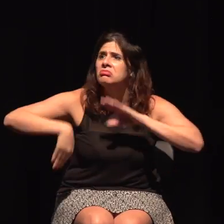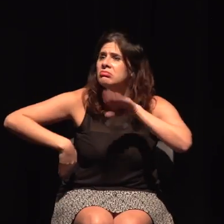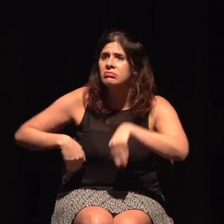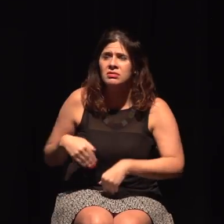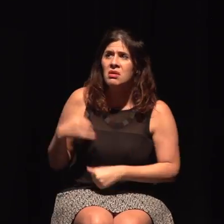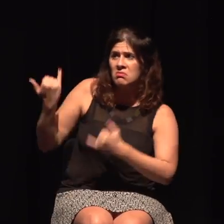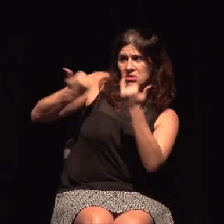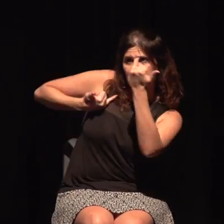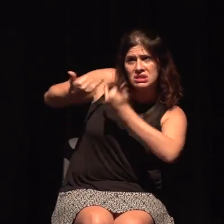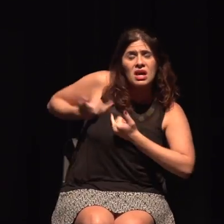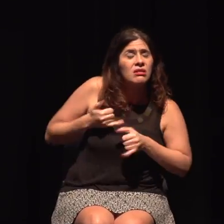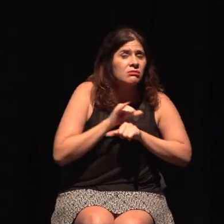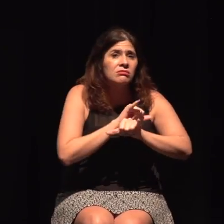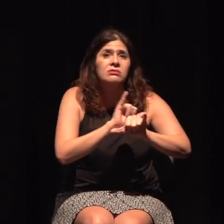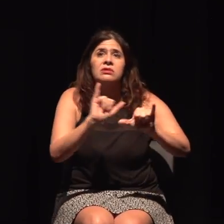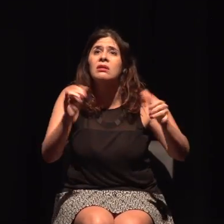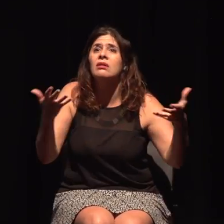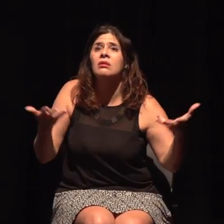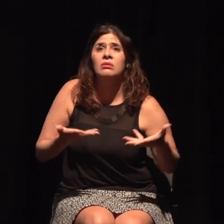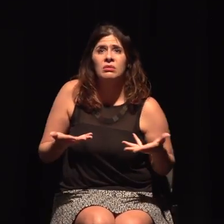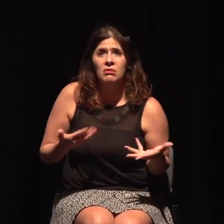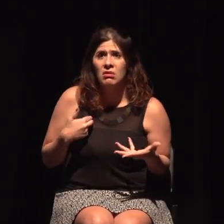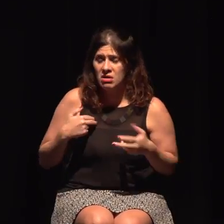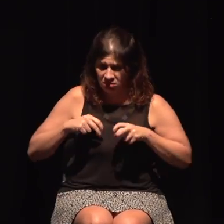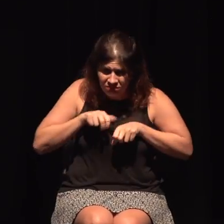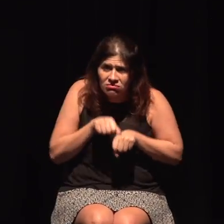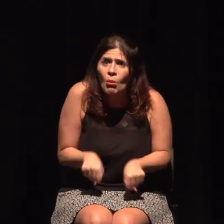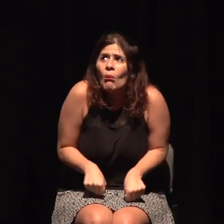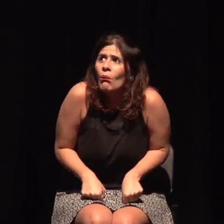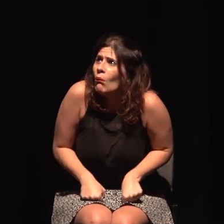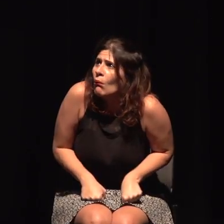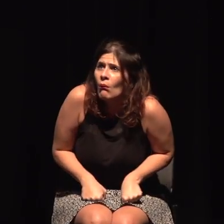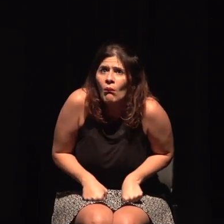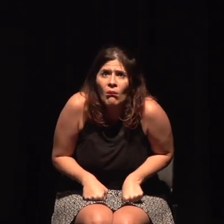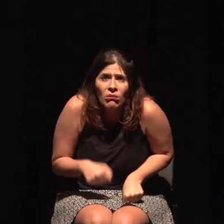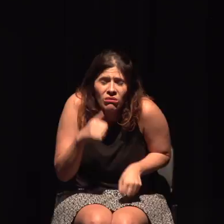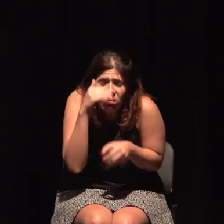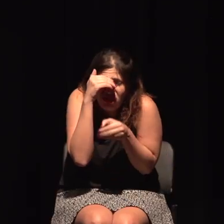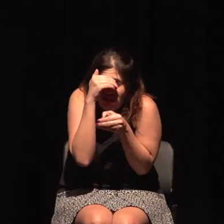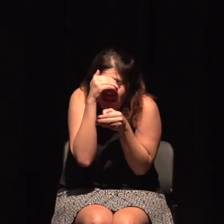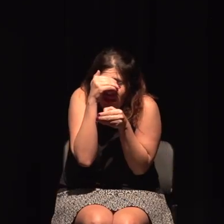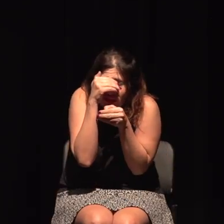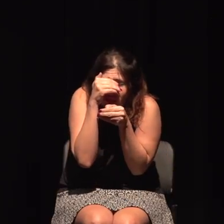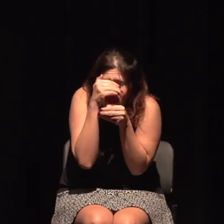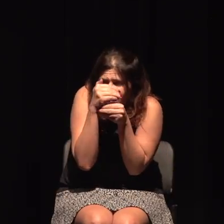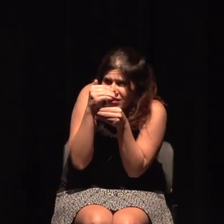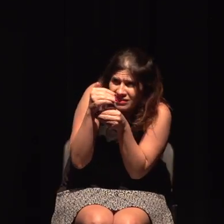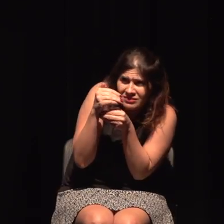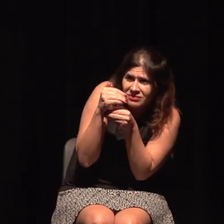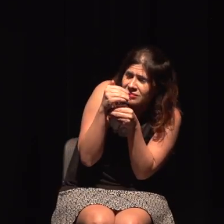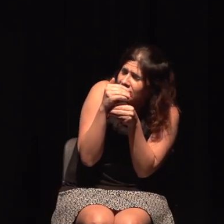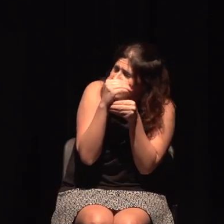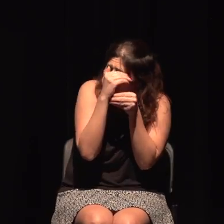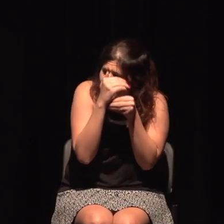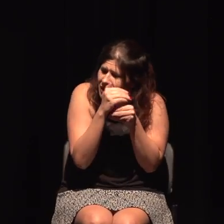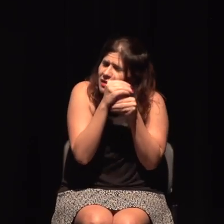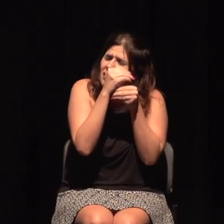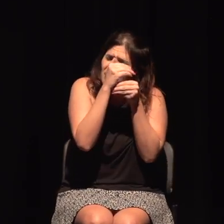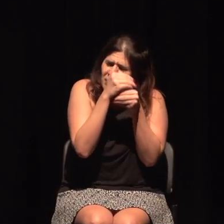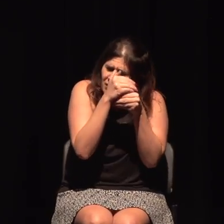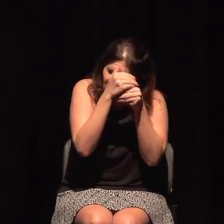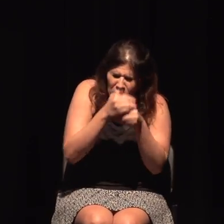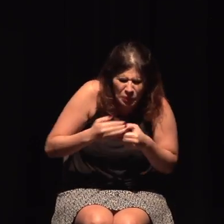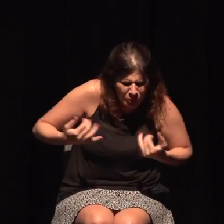que viesse e anunciasse. Vou ficar aqui sentado, enrodilhado, os olhos se fechando como quando